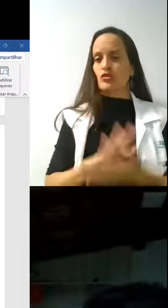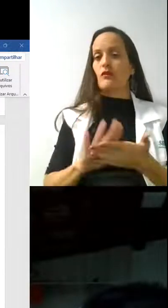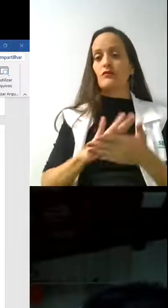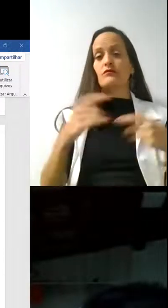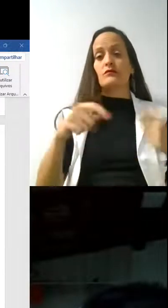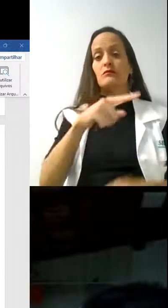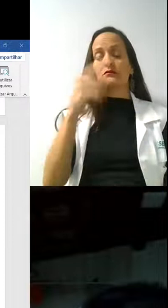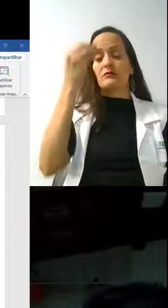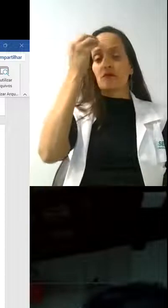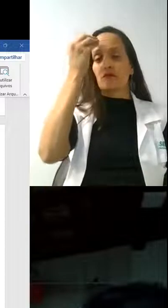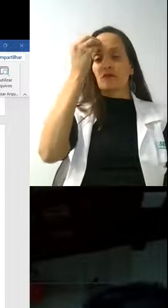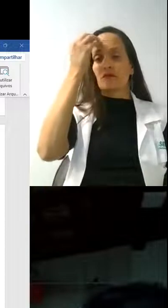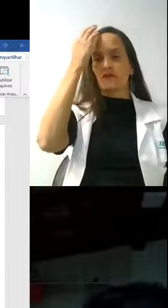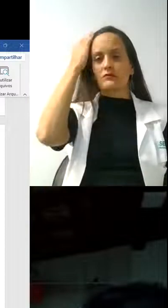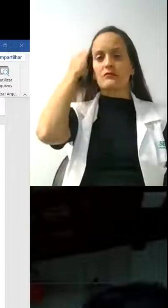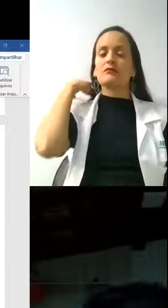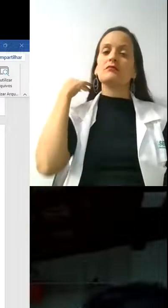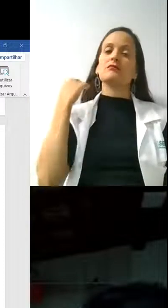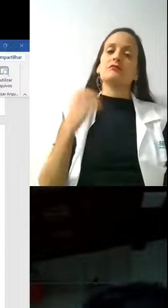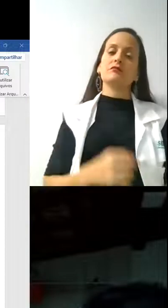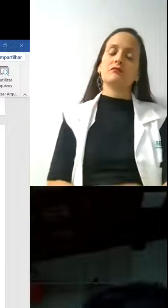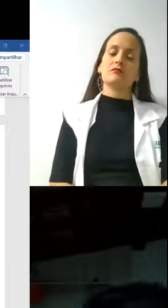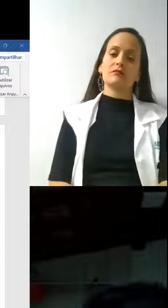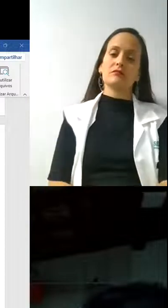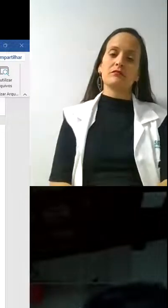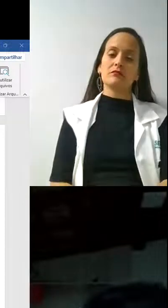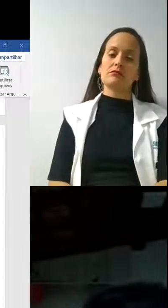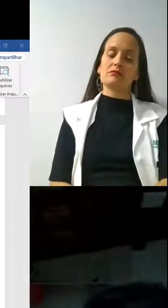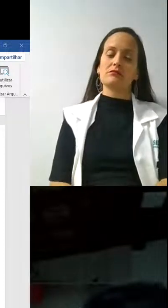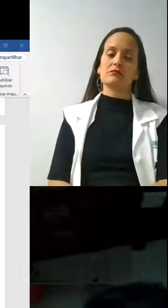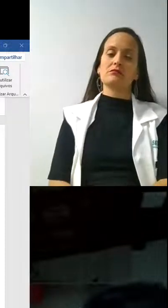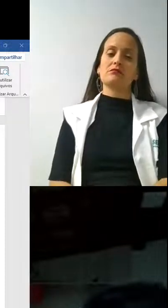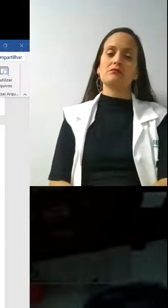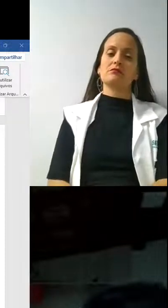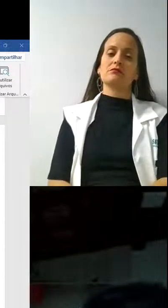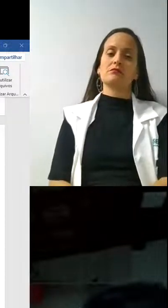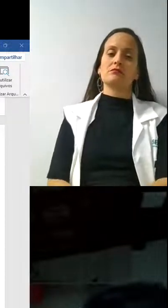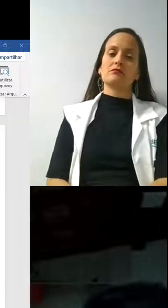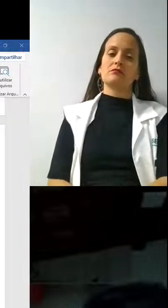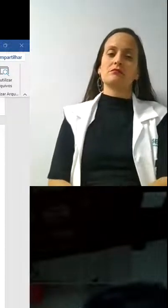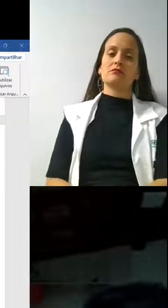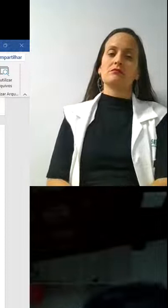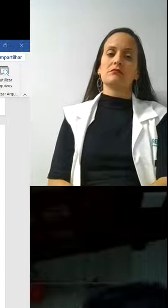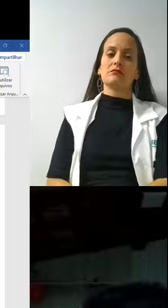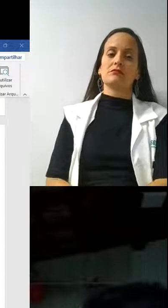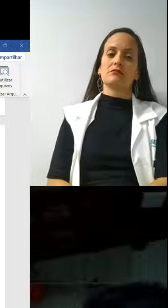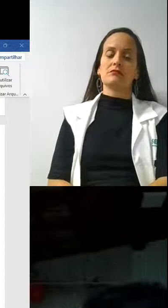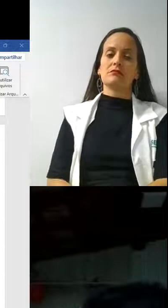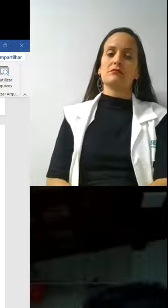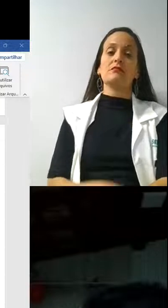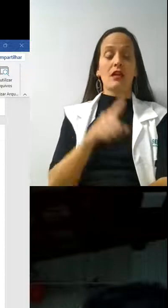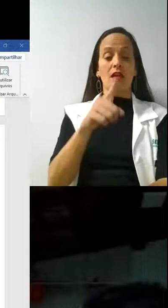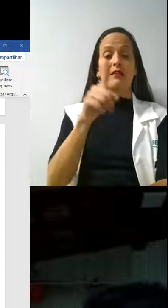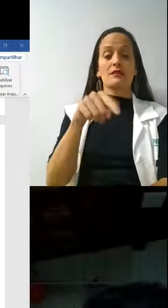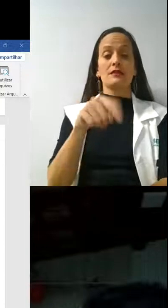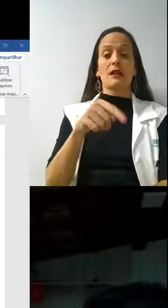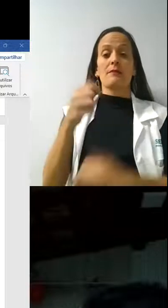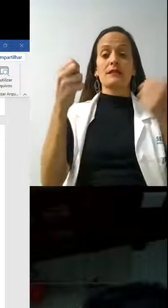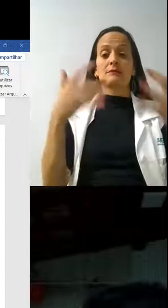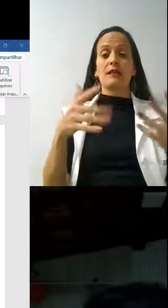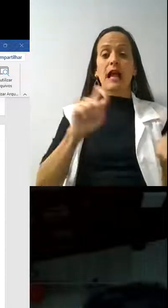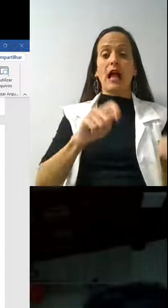Tranquilo, professor. Primeiro você achou lá a escala em metro, depois veio dividido pelo fator de conversão. Exatamente.